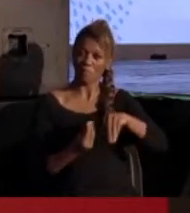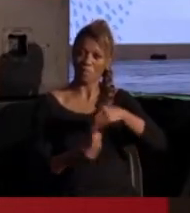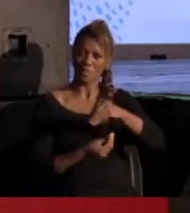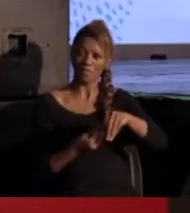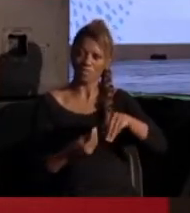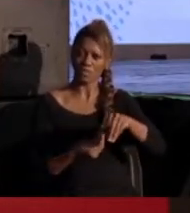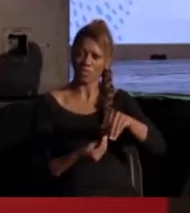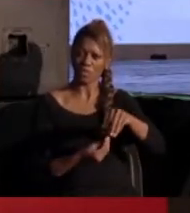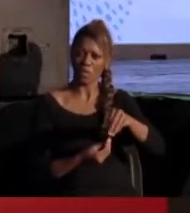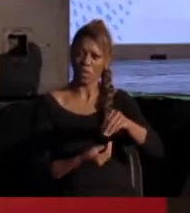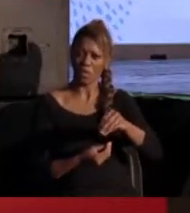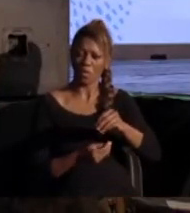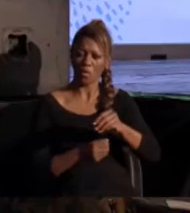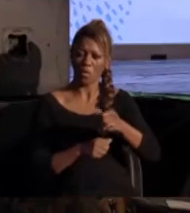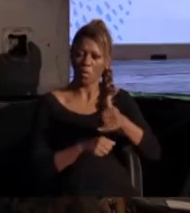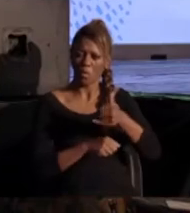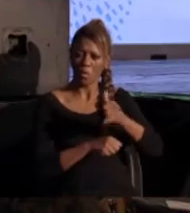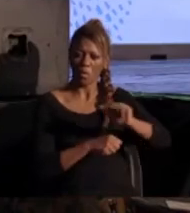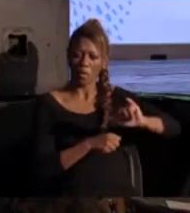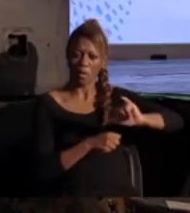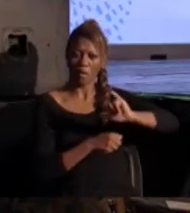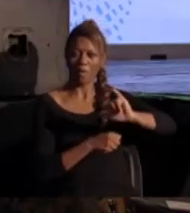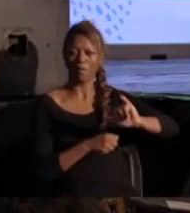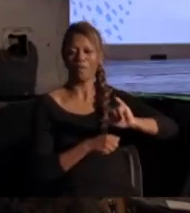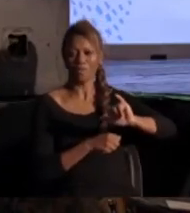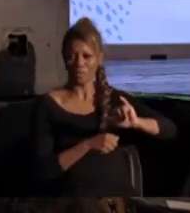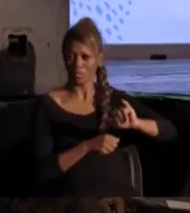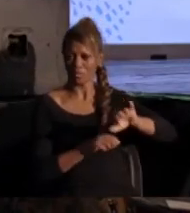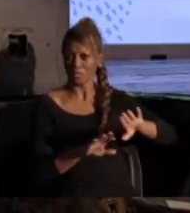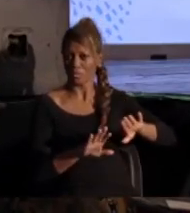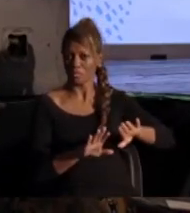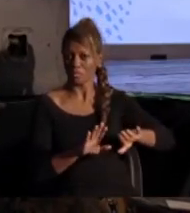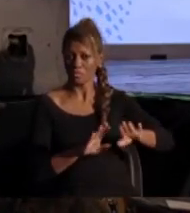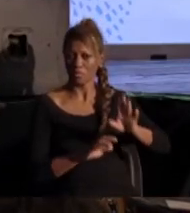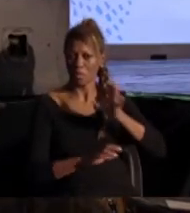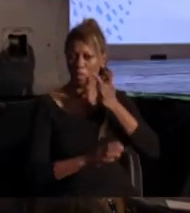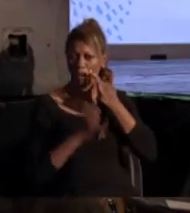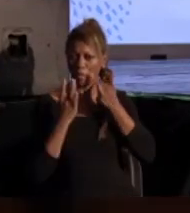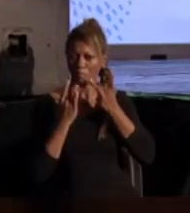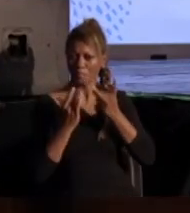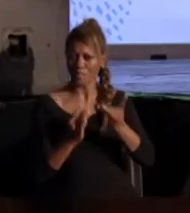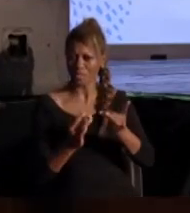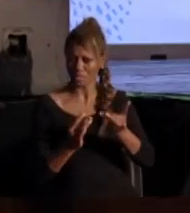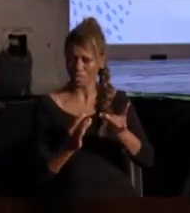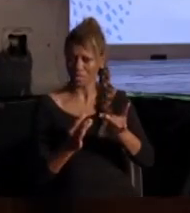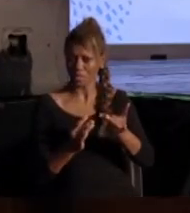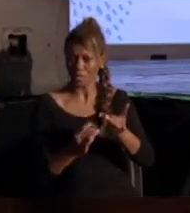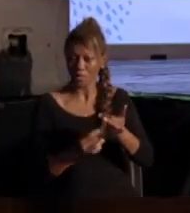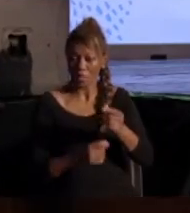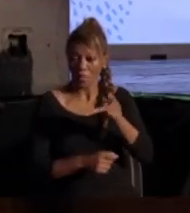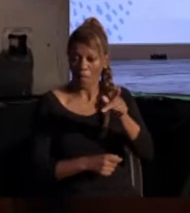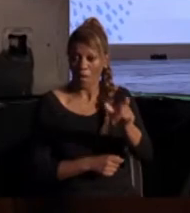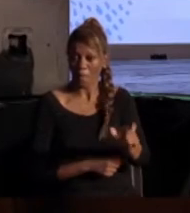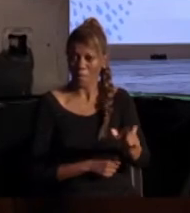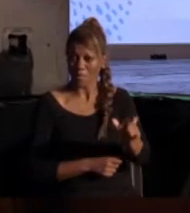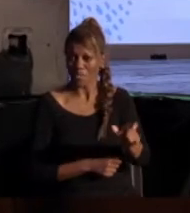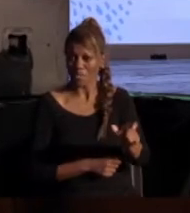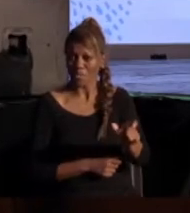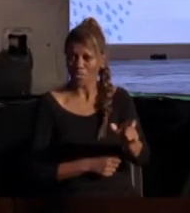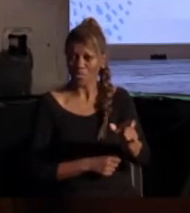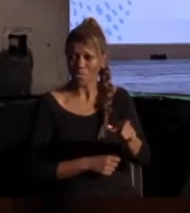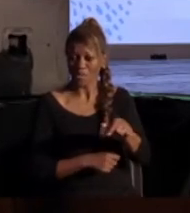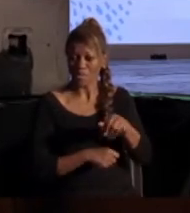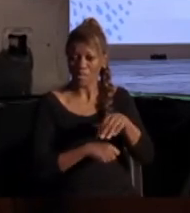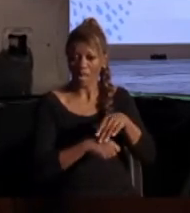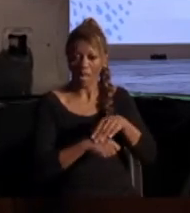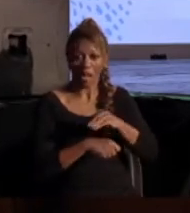de dendê. Porque agora, como é obrigado a botar no rótulo, está escrito lá, atenção alérgicos, contém óleo de